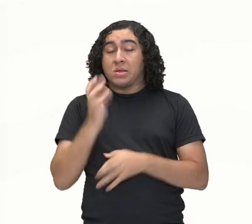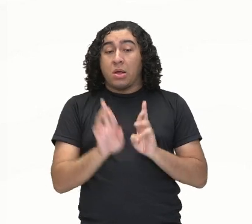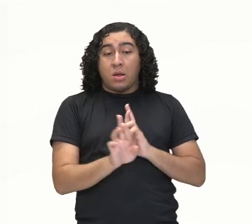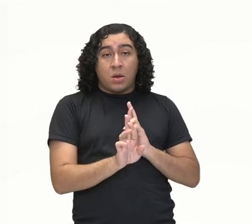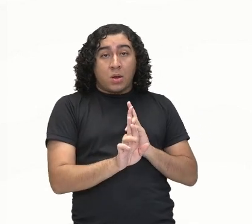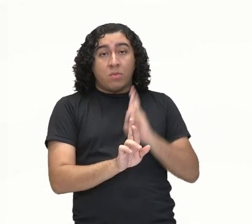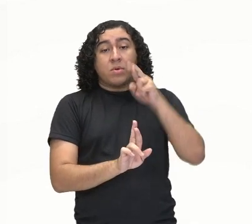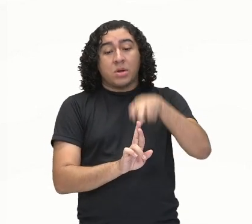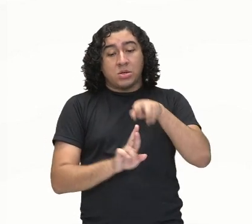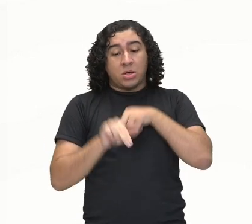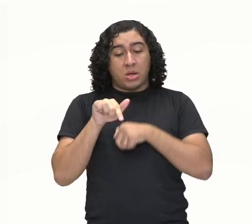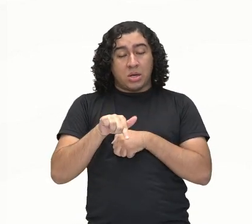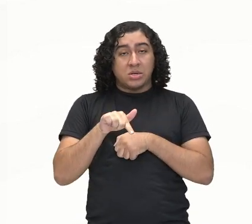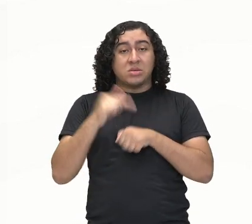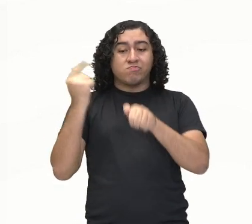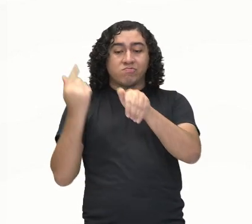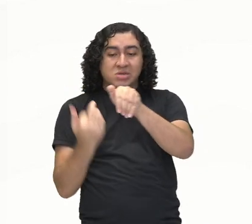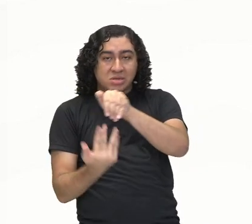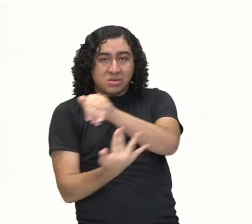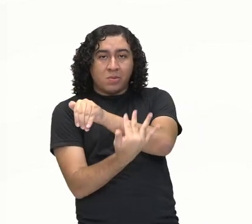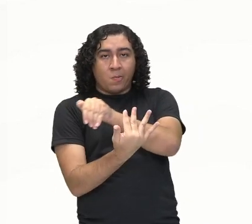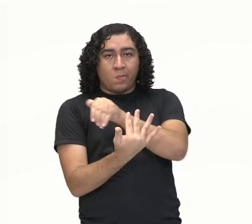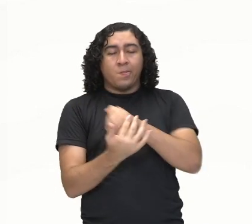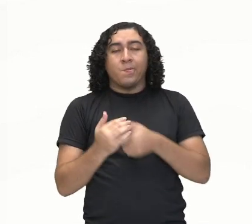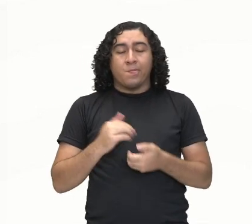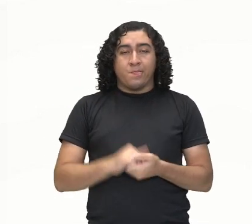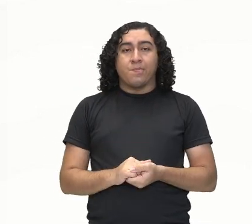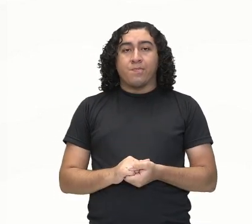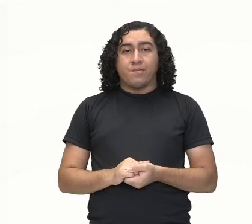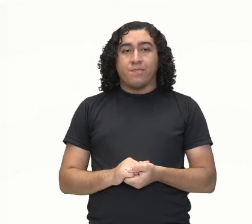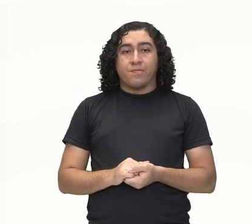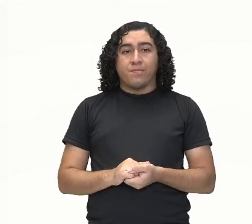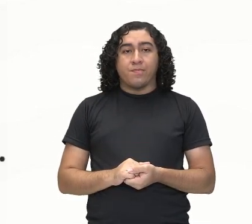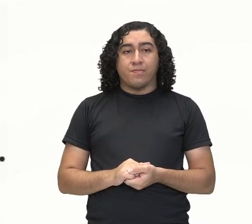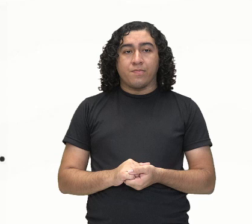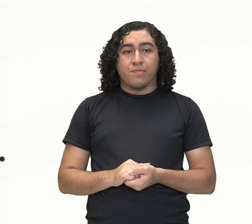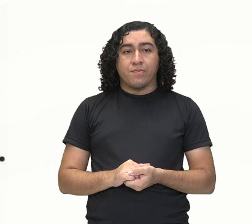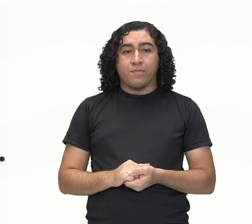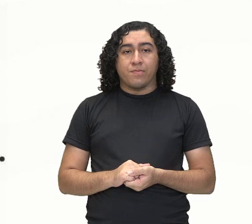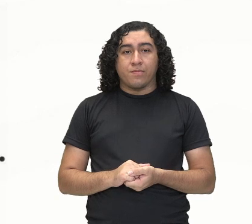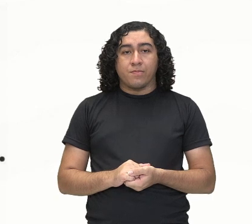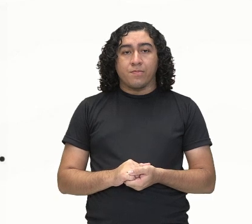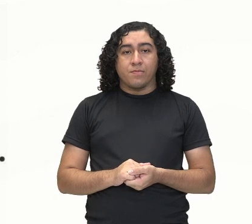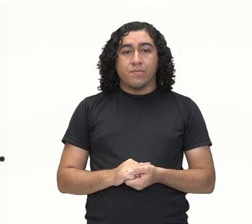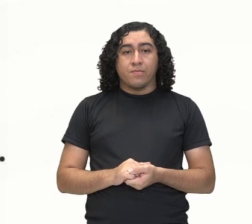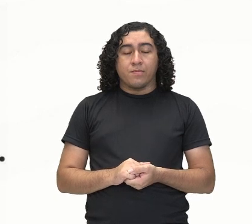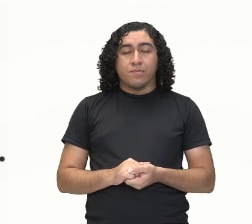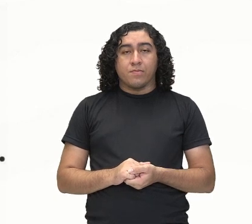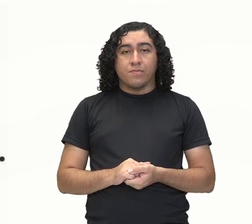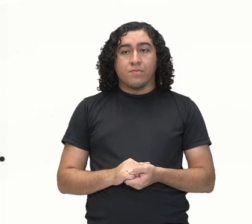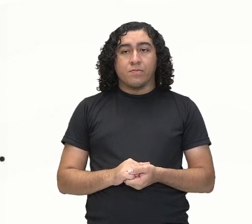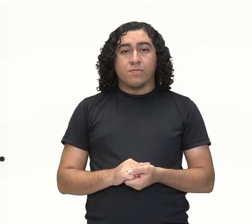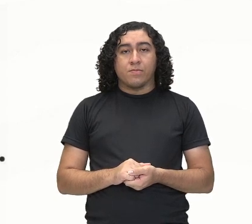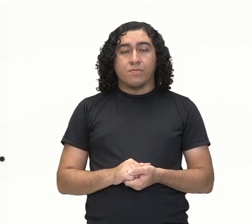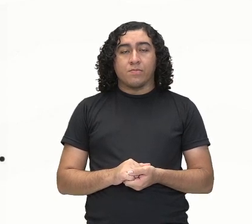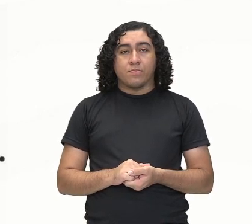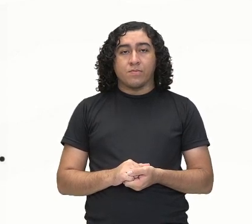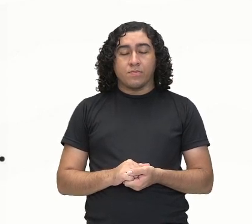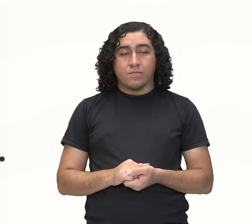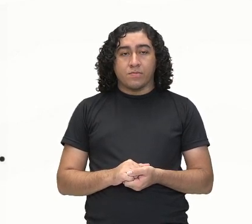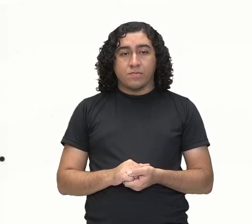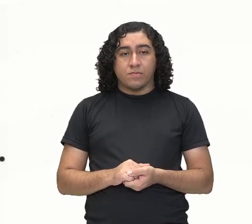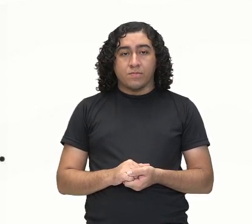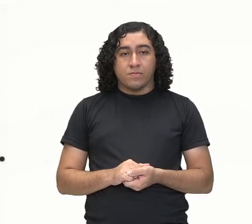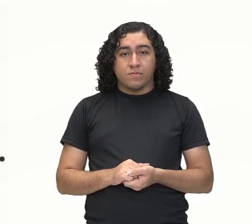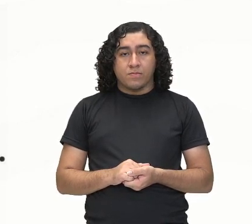relação a esse fluxo migratório, certo? E aí, Observamos também, para